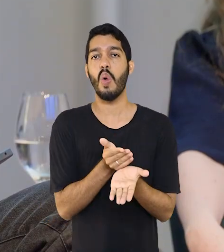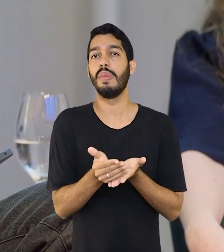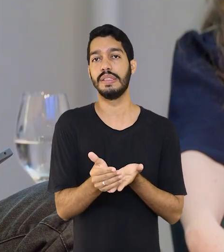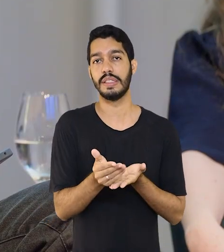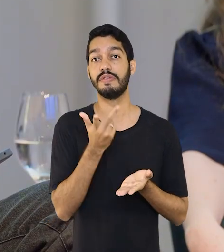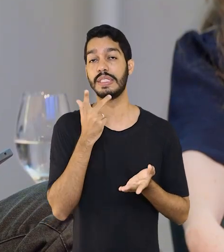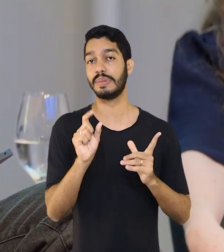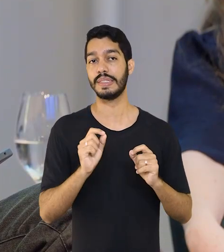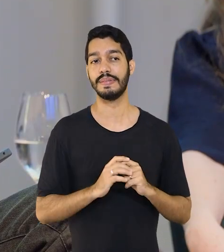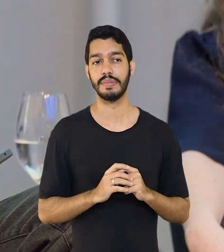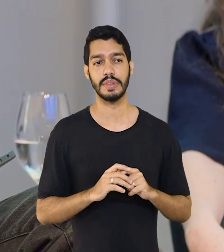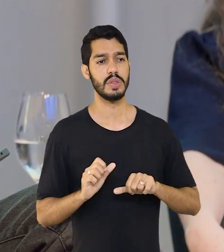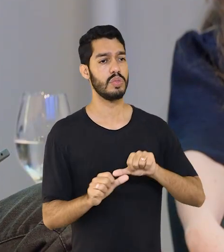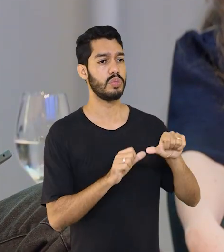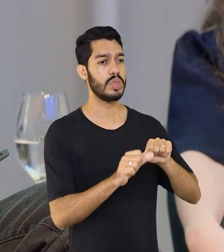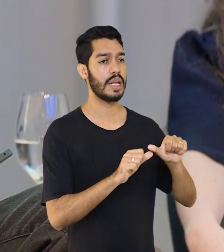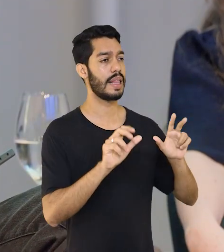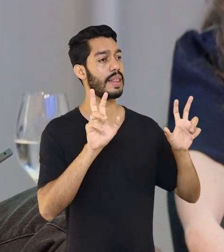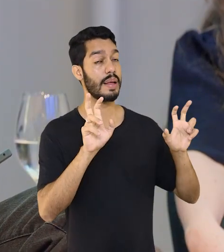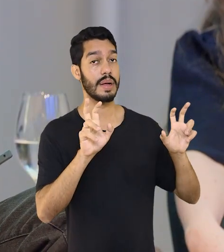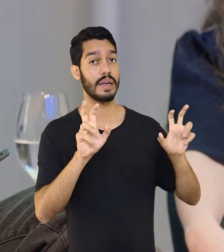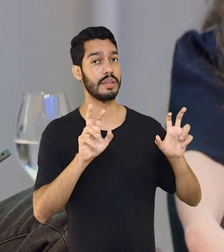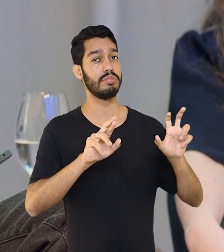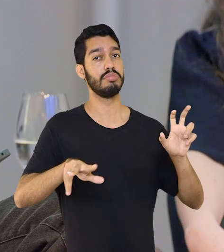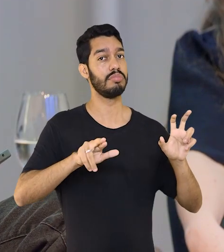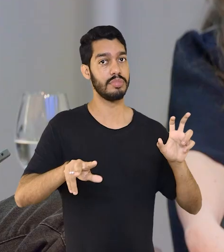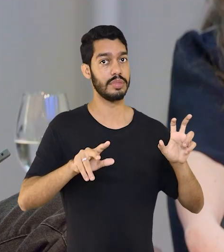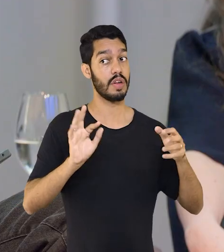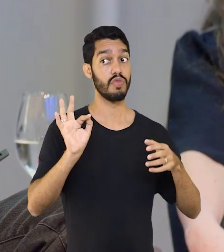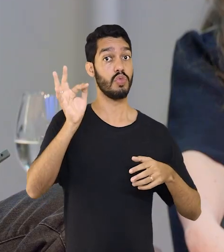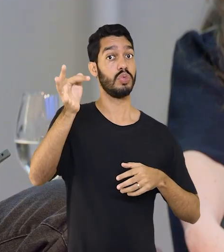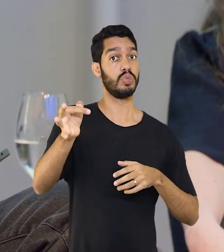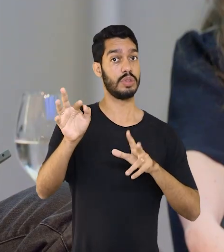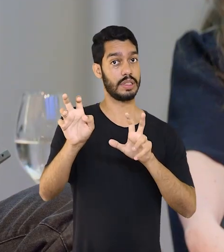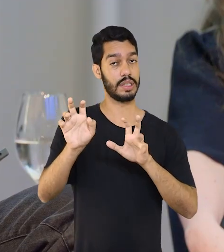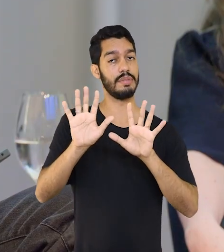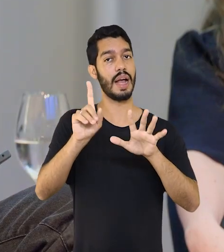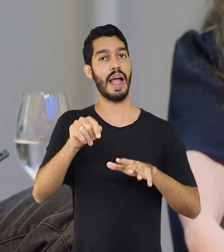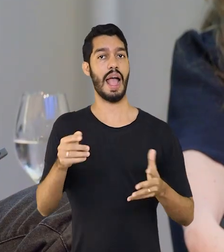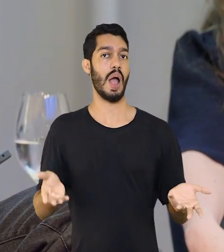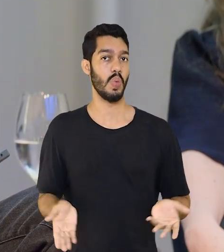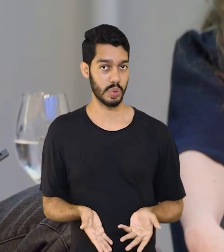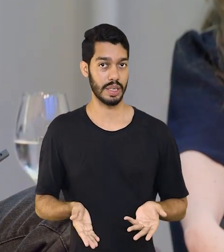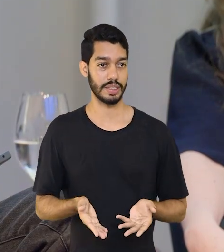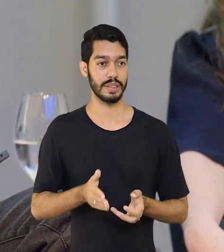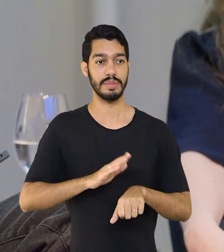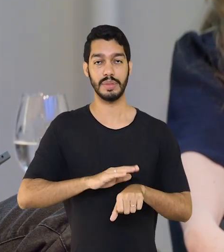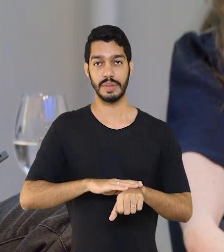começar falando que é isso, assim, mudança climática não é uma questão para o futuro, é uma questão para o